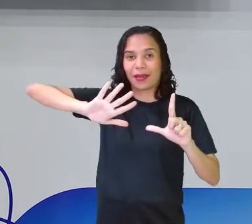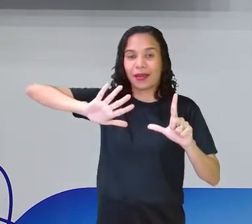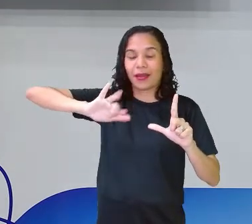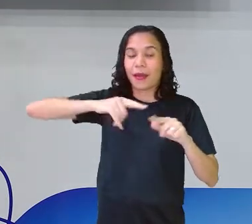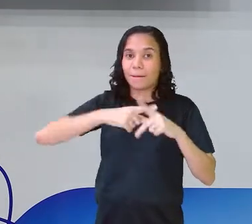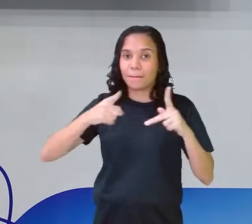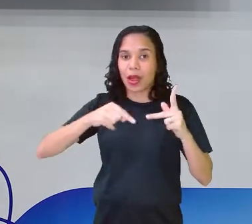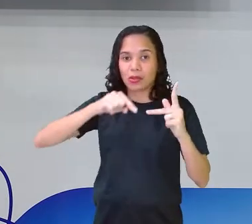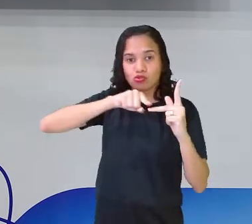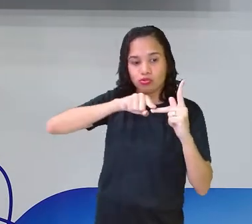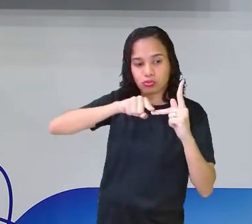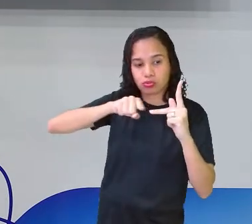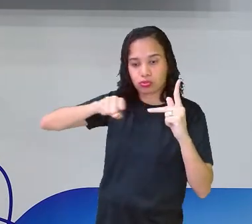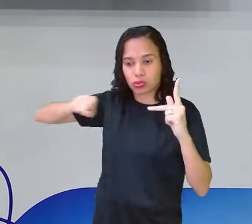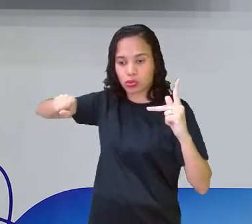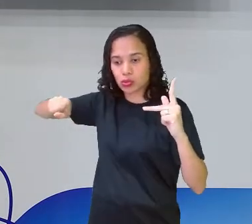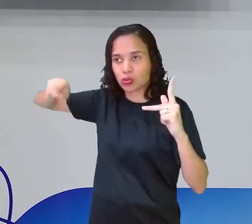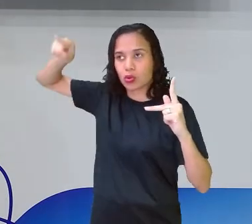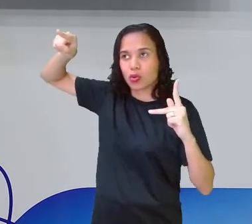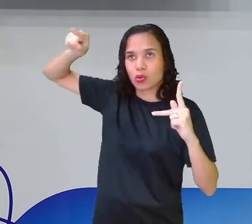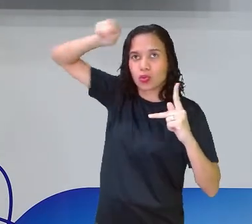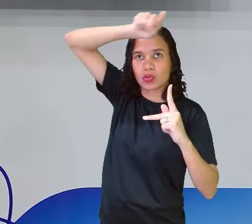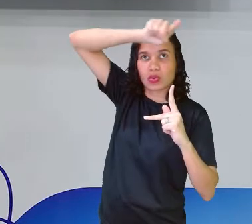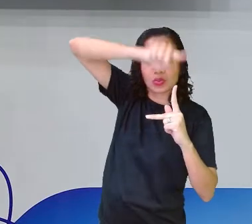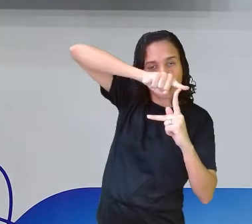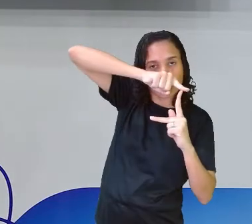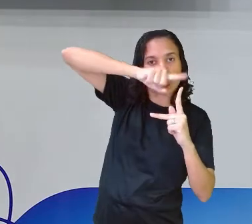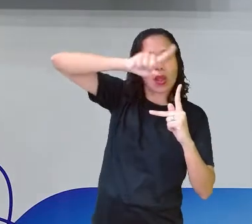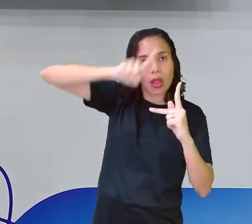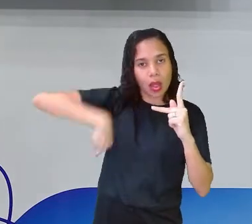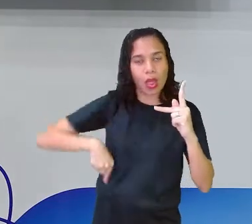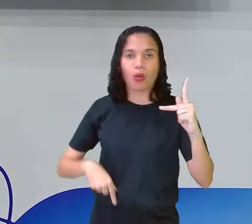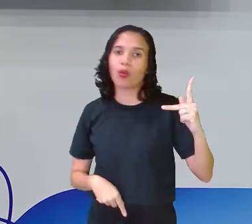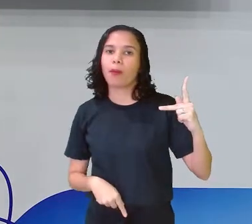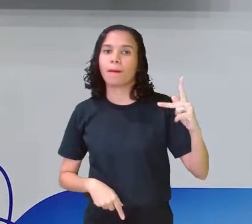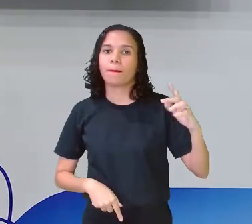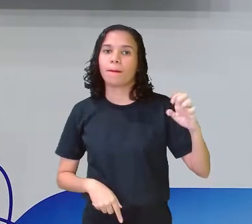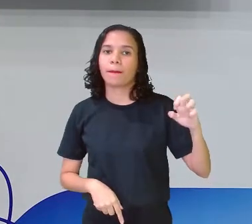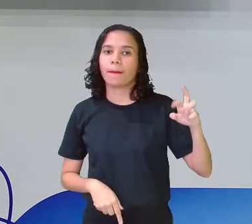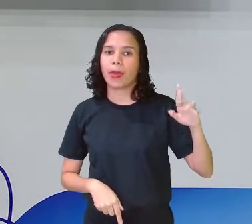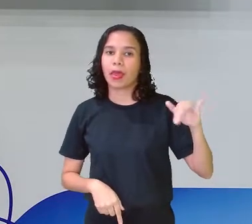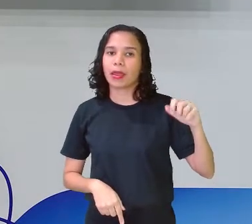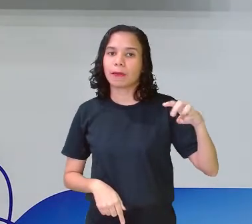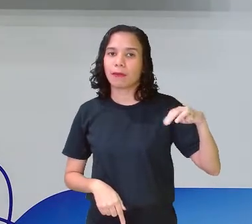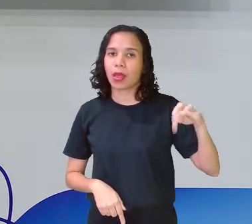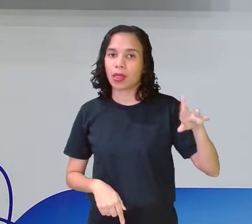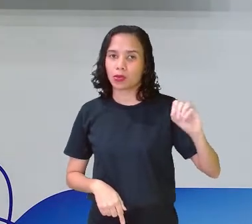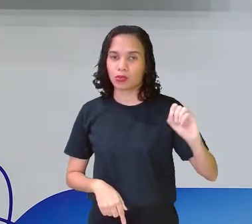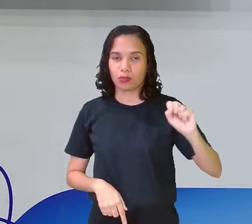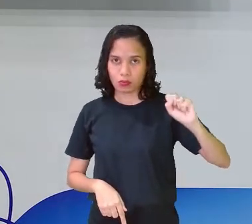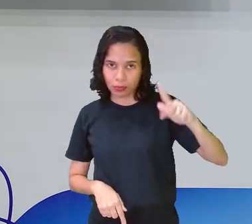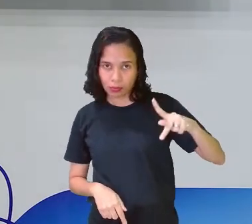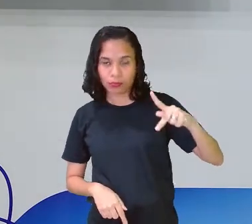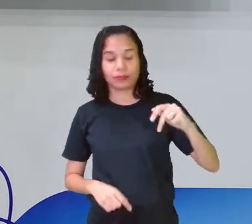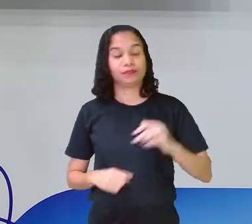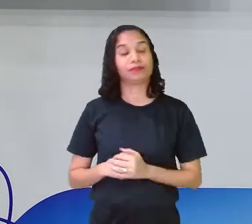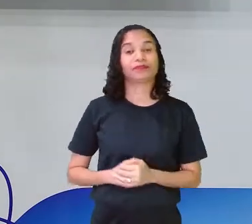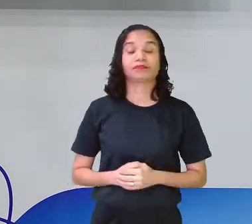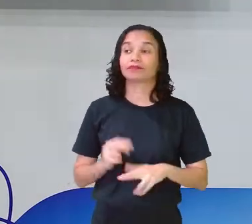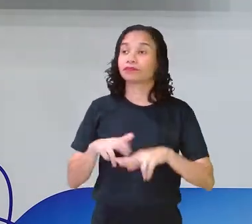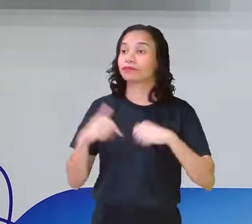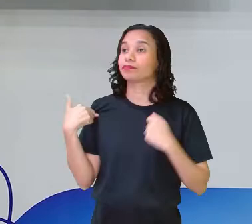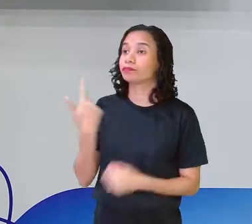aquele contorno gradeado, a gente poderia dar um exemplo de perímetro, beleza? E